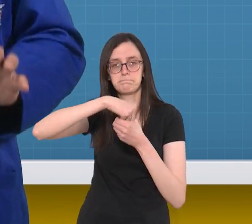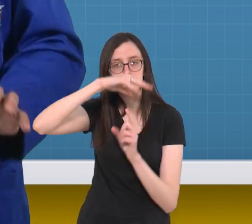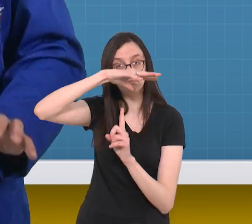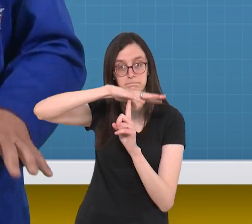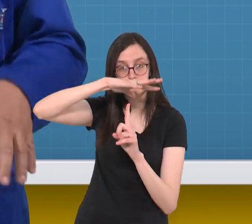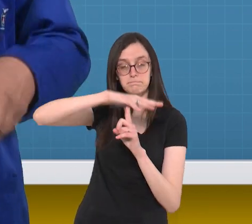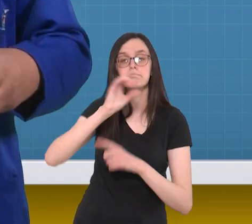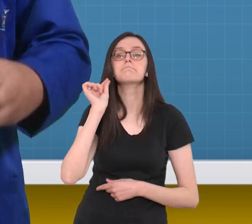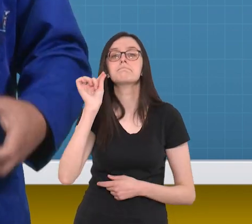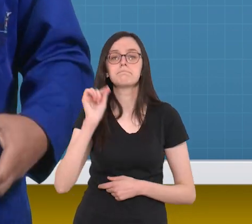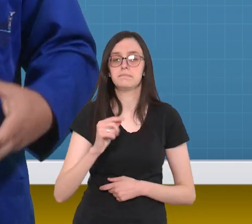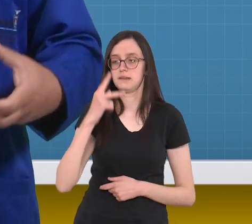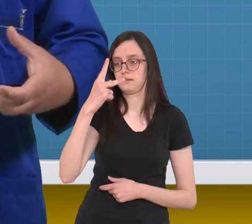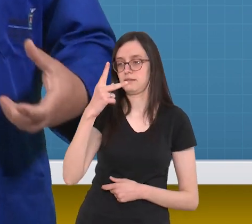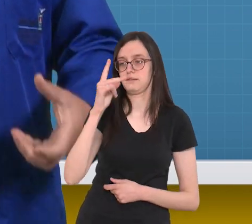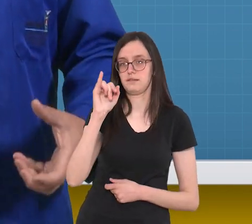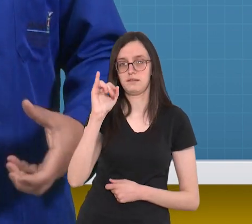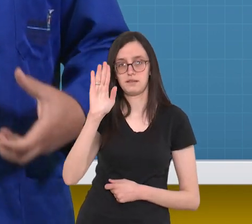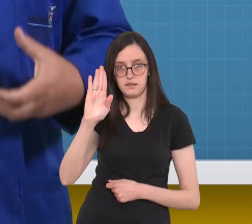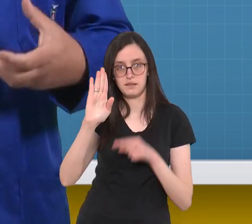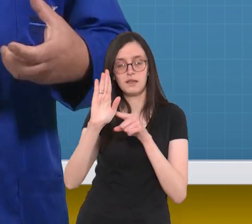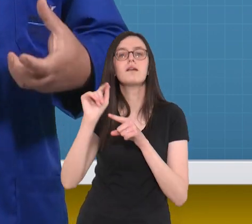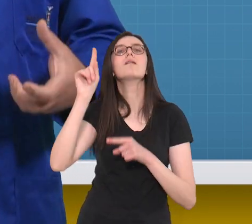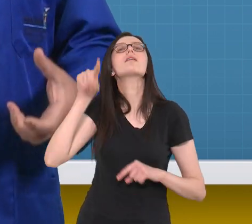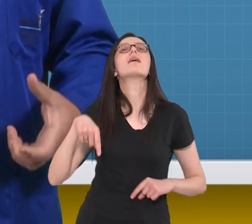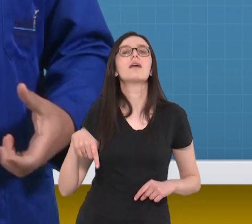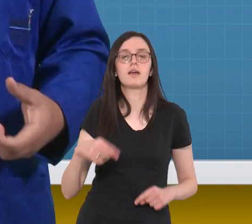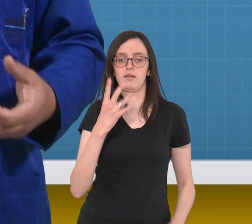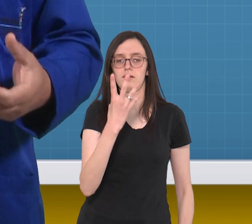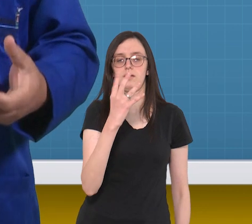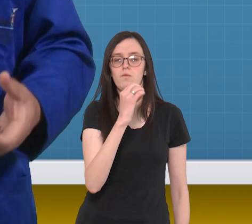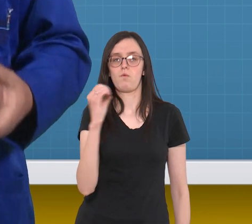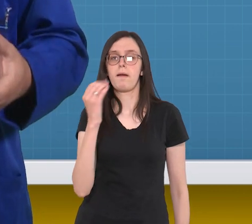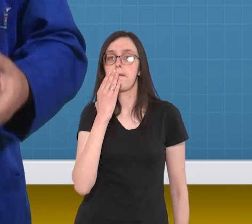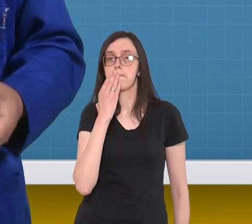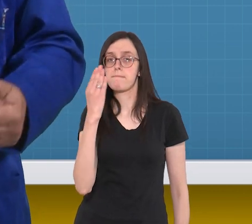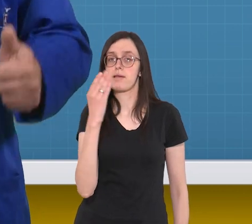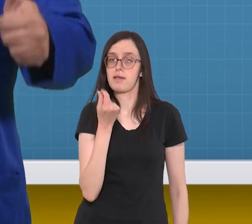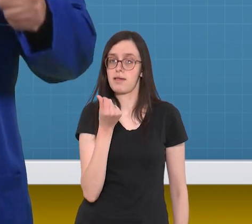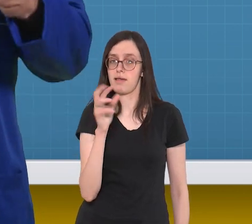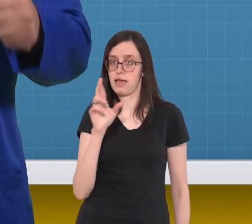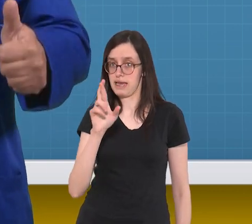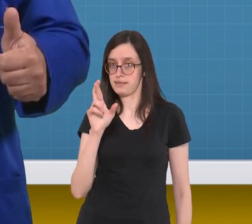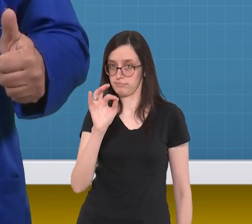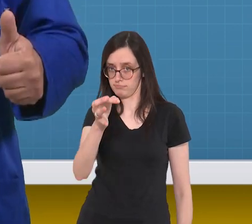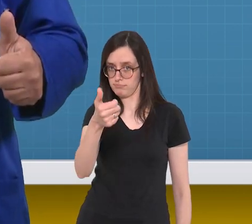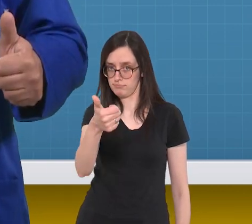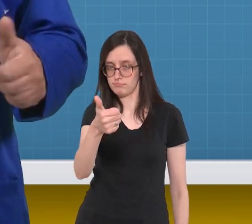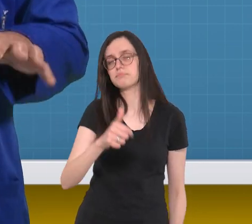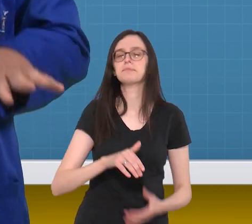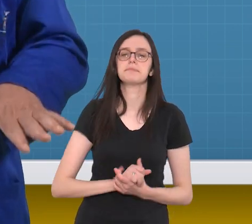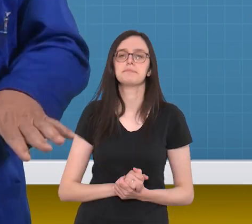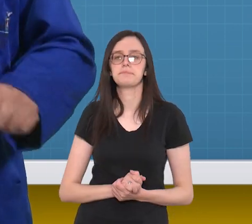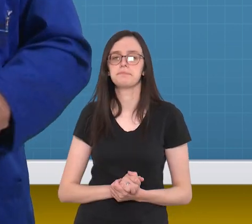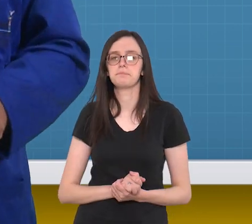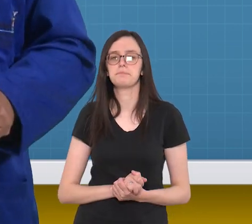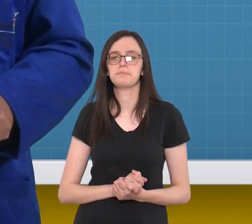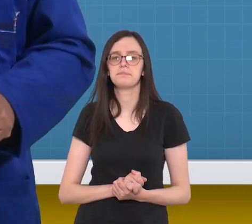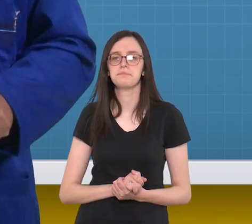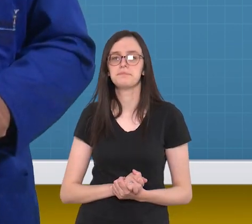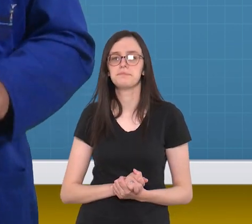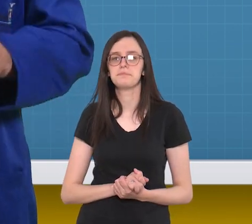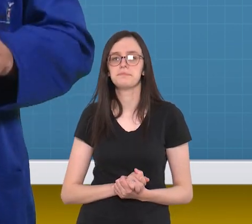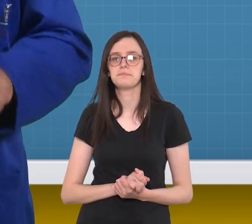do Paraná o produto interno bruto é de 400 bilhões de reais. Até aí tudo bem?